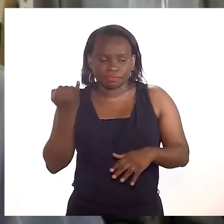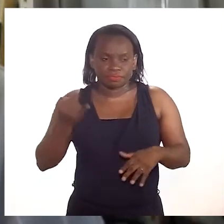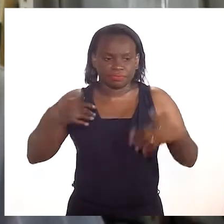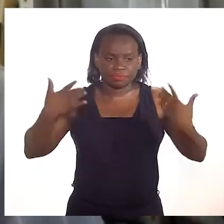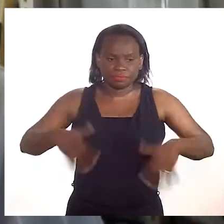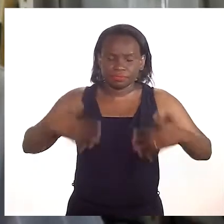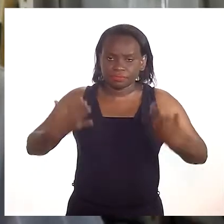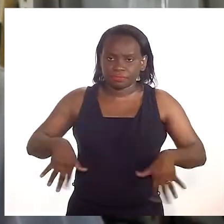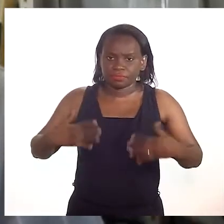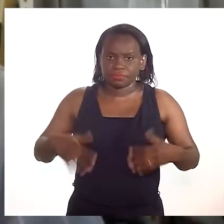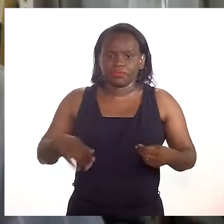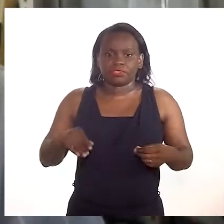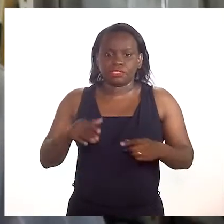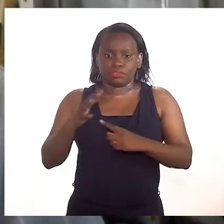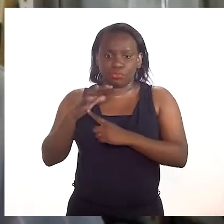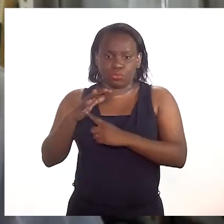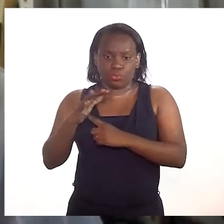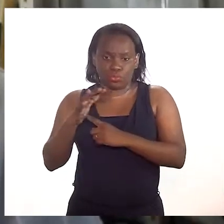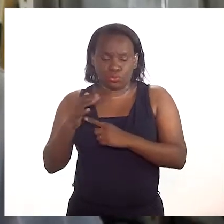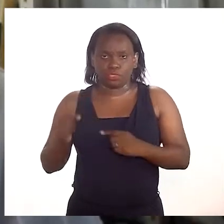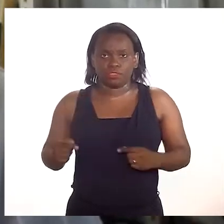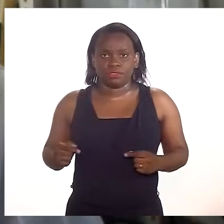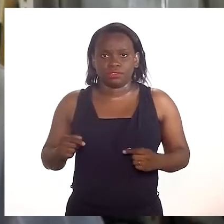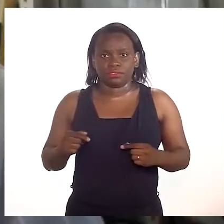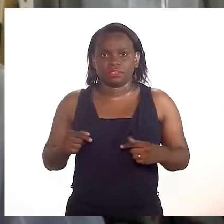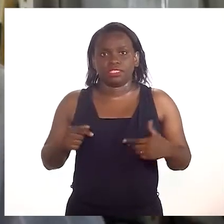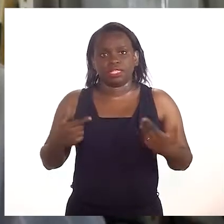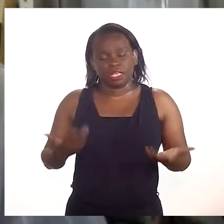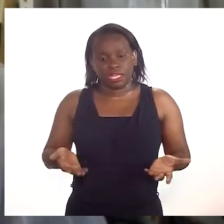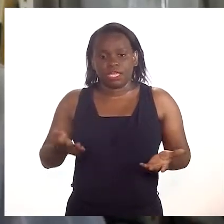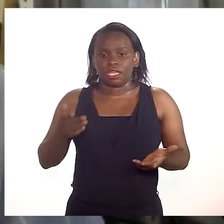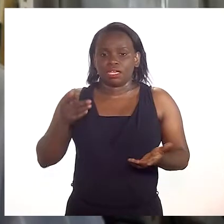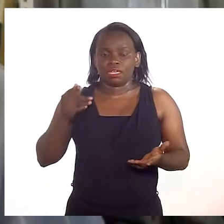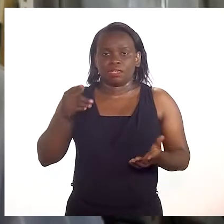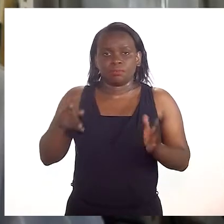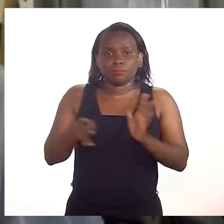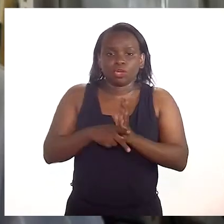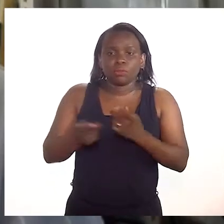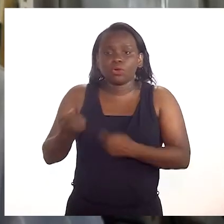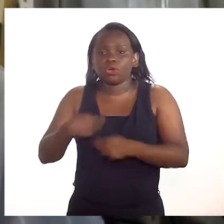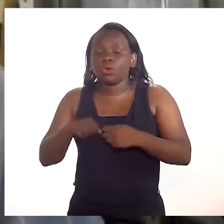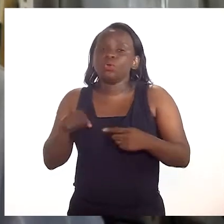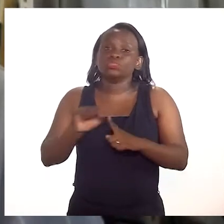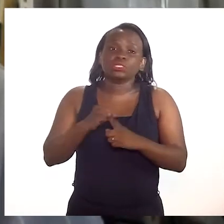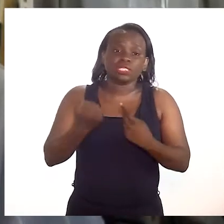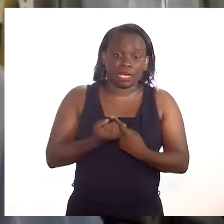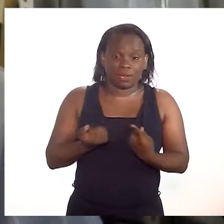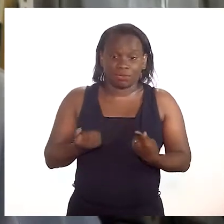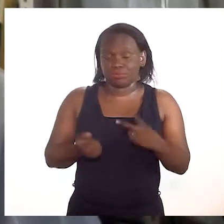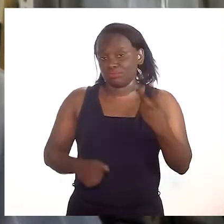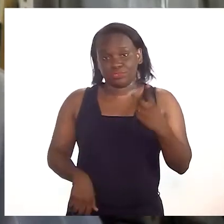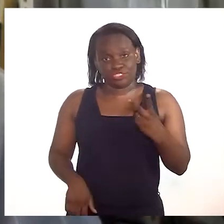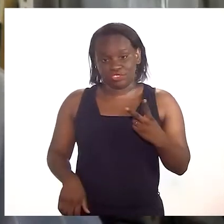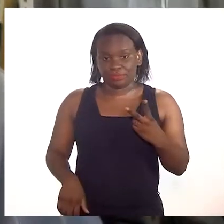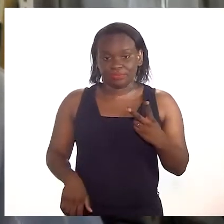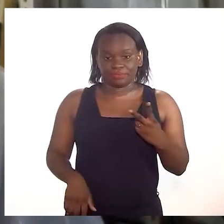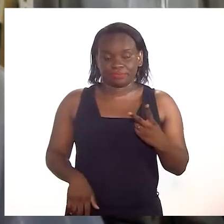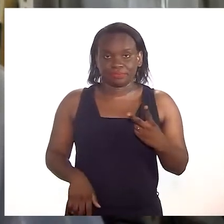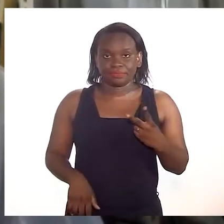muito dramático, né, o ventilador, ele era uma questão econômica ou uma questão social? As duas ao mesmo